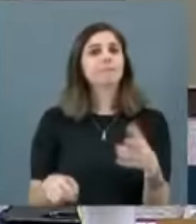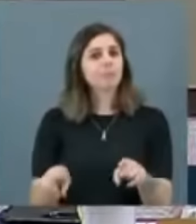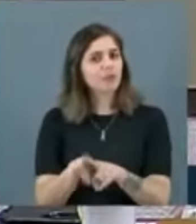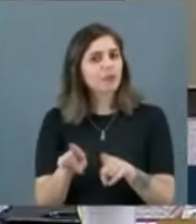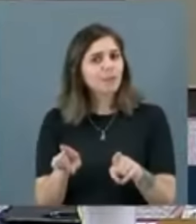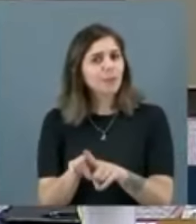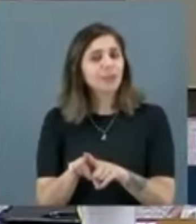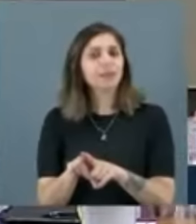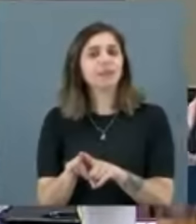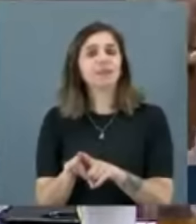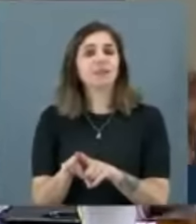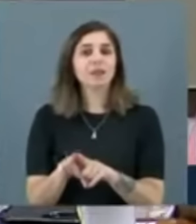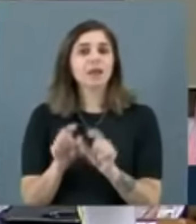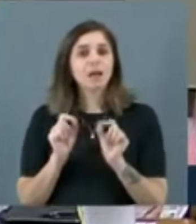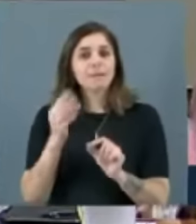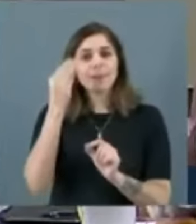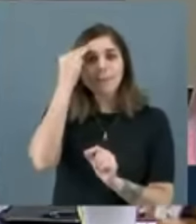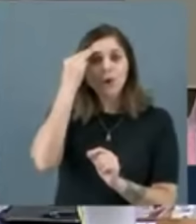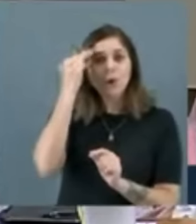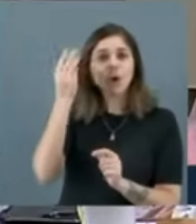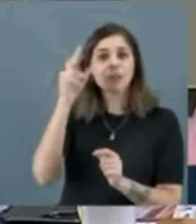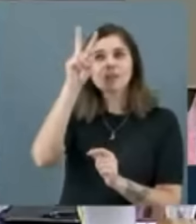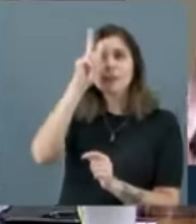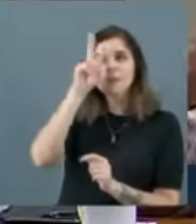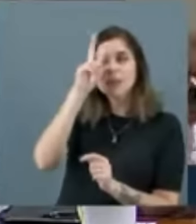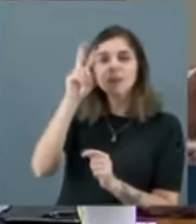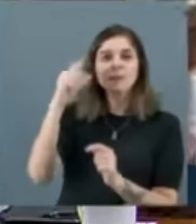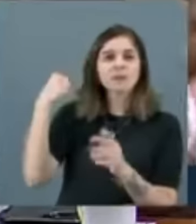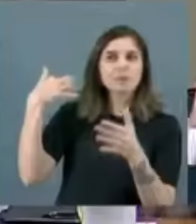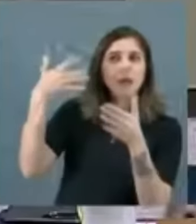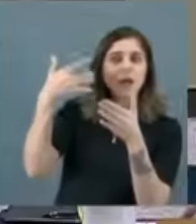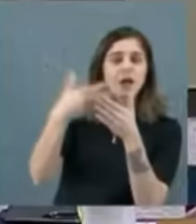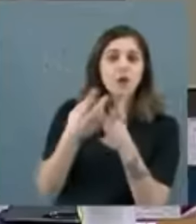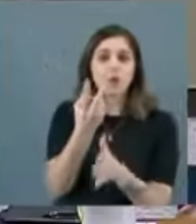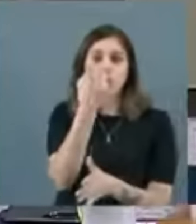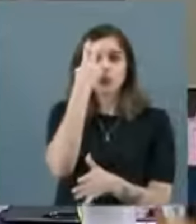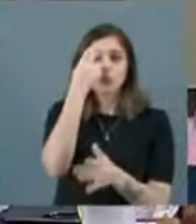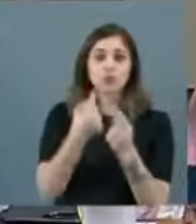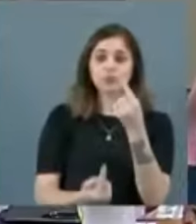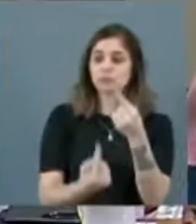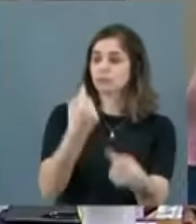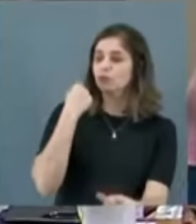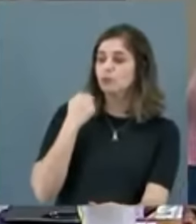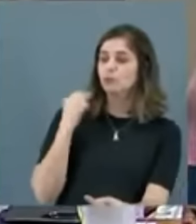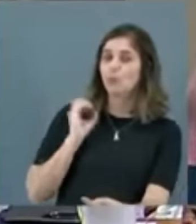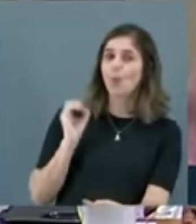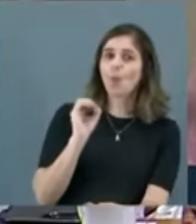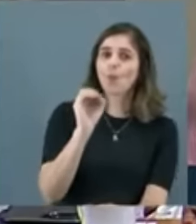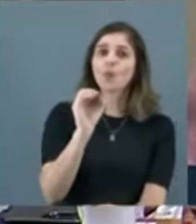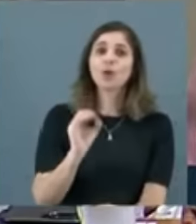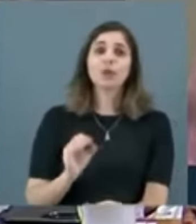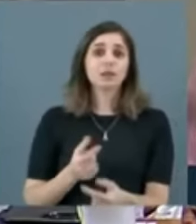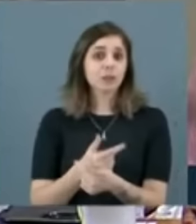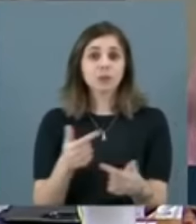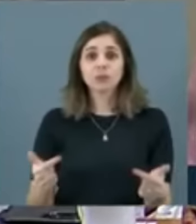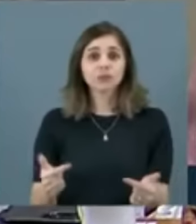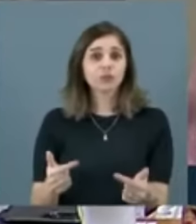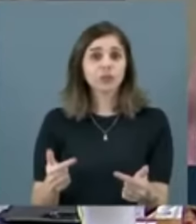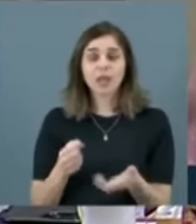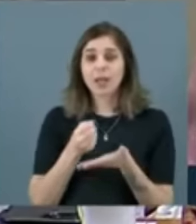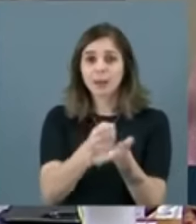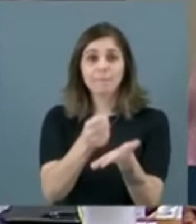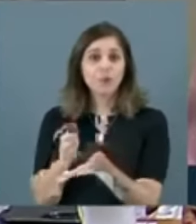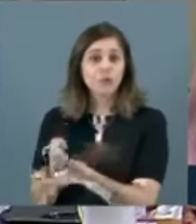também as memórias e as contribuições das culturas que antes não tinham esse mesmo abraço das